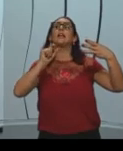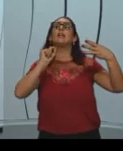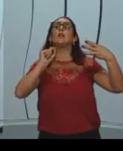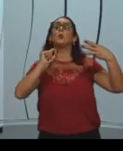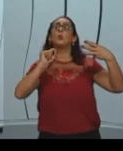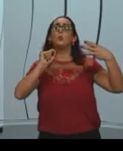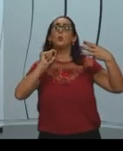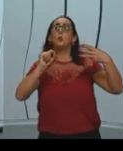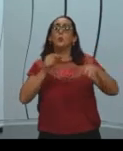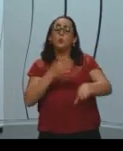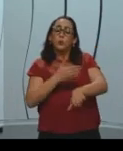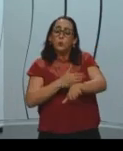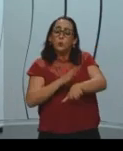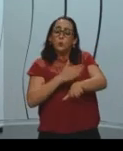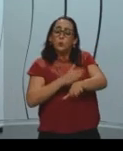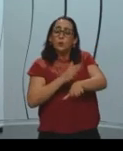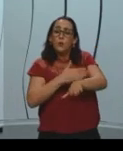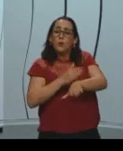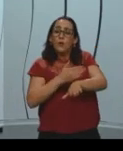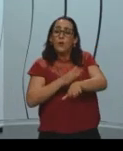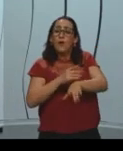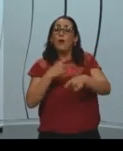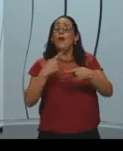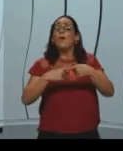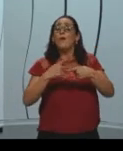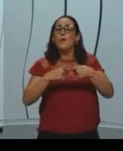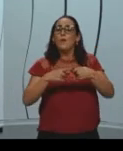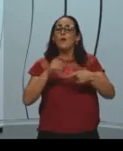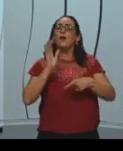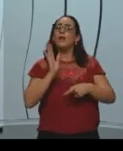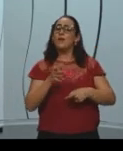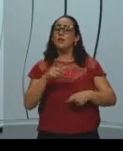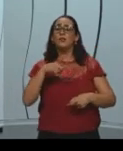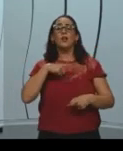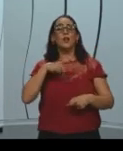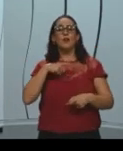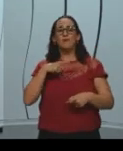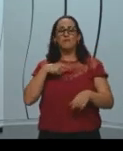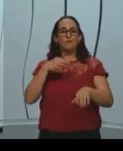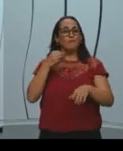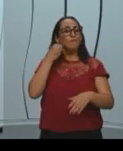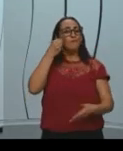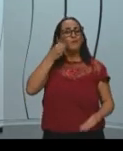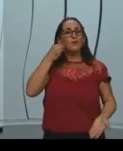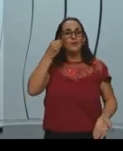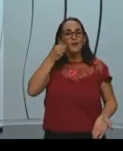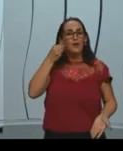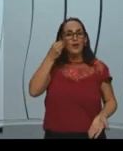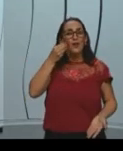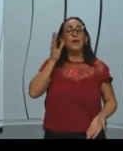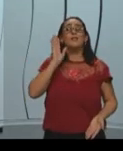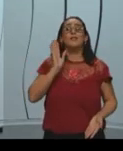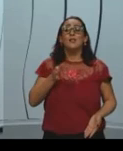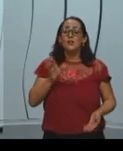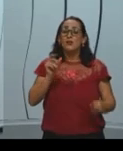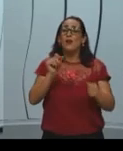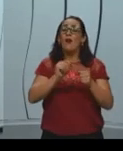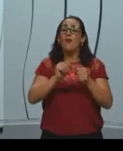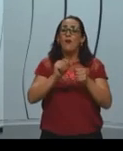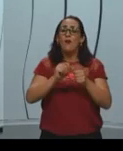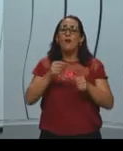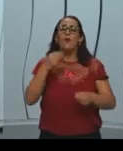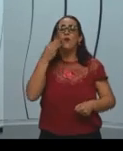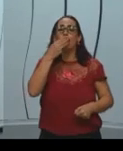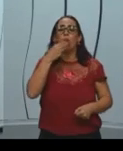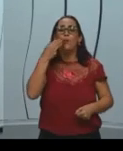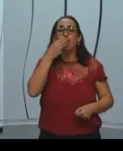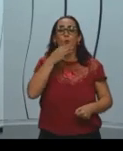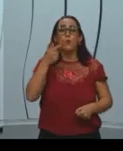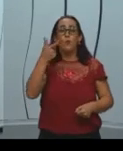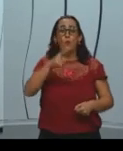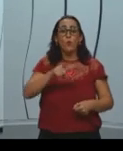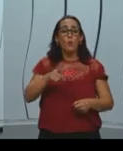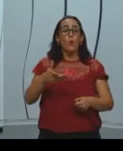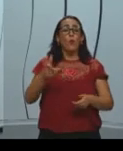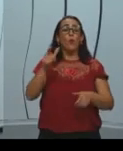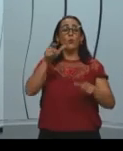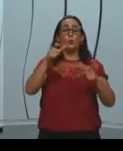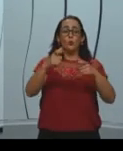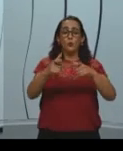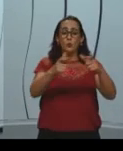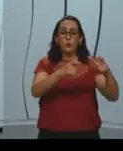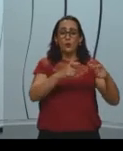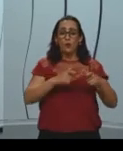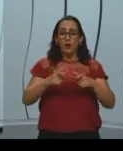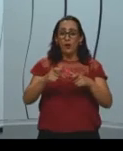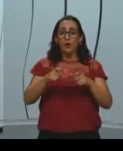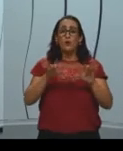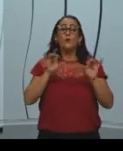produção açucareira em outras regiões. Então, só precisava trazer essa técnica para o Brasil, E com outros fatores, seria